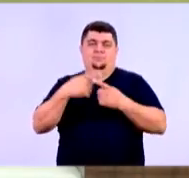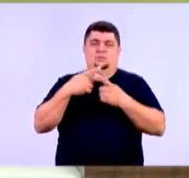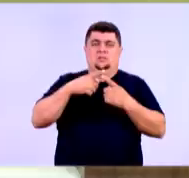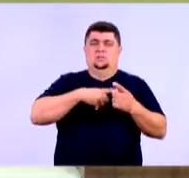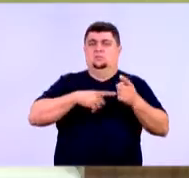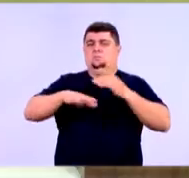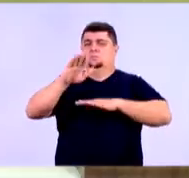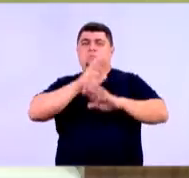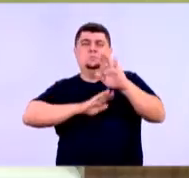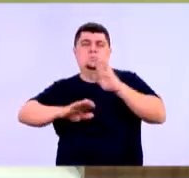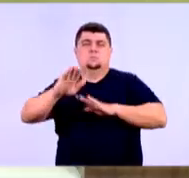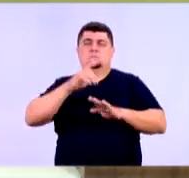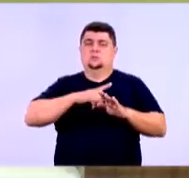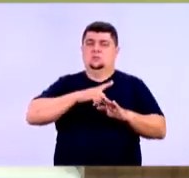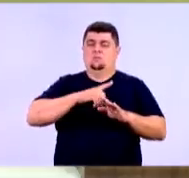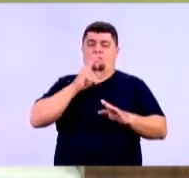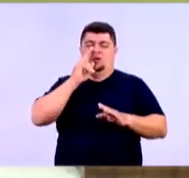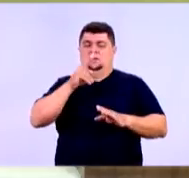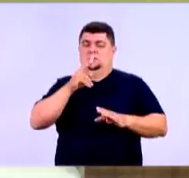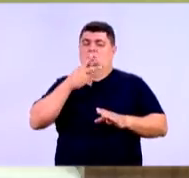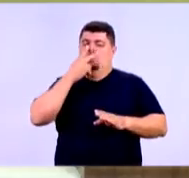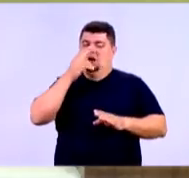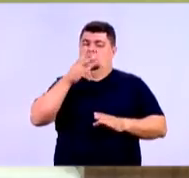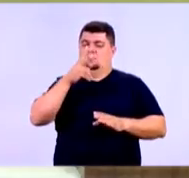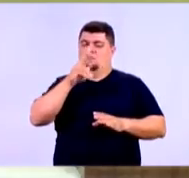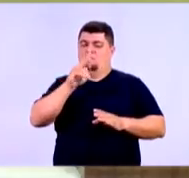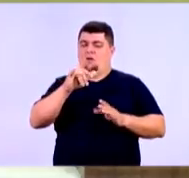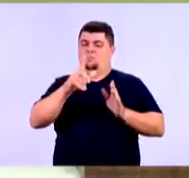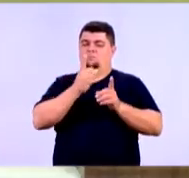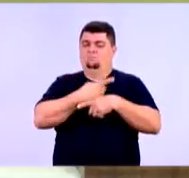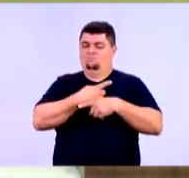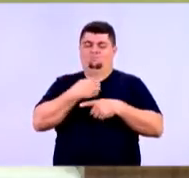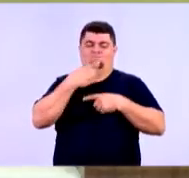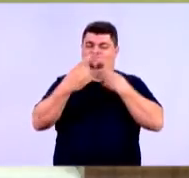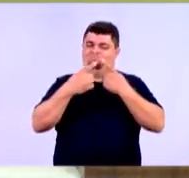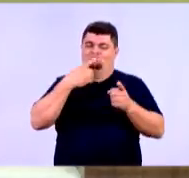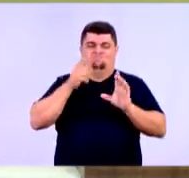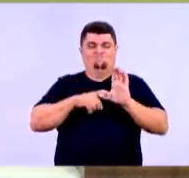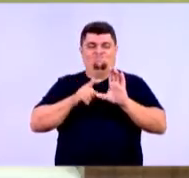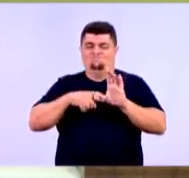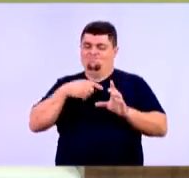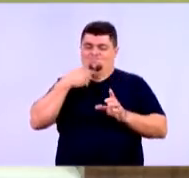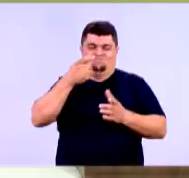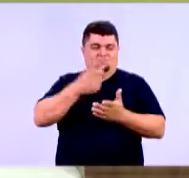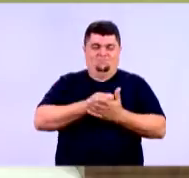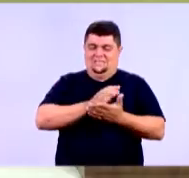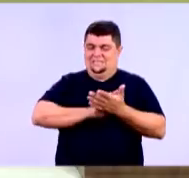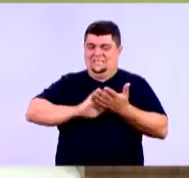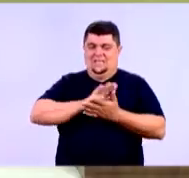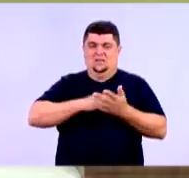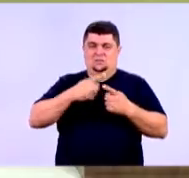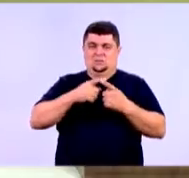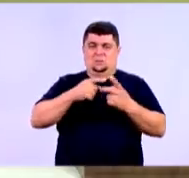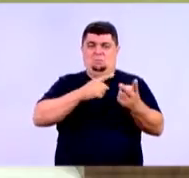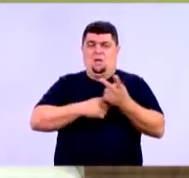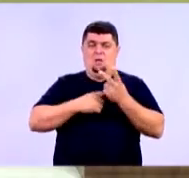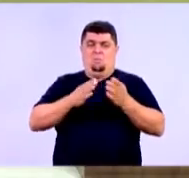dessa empresa não conseguir saldar as suas dívidas. Porque ela pode entender que ela está cada vez contraindo mais e mais dívidas e não